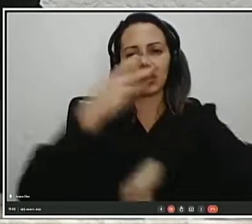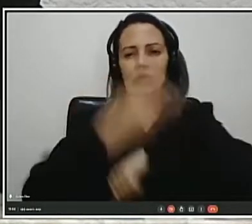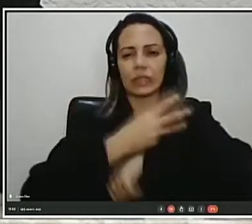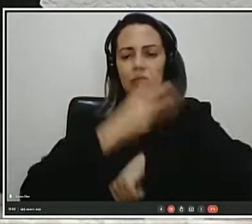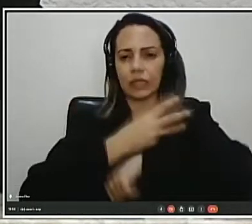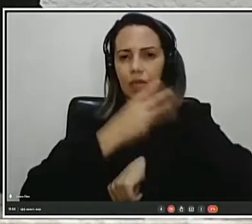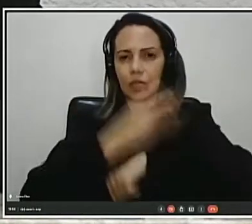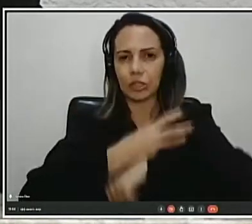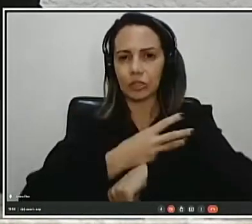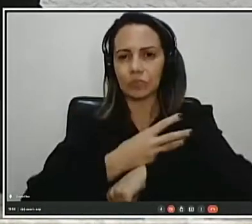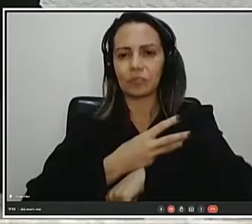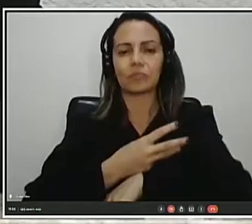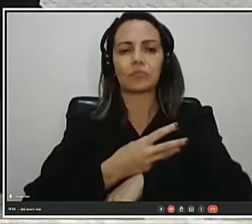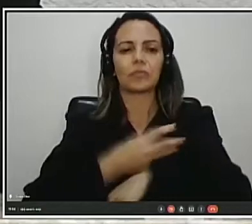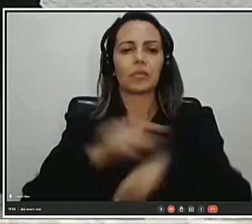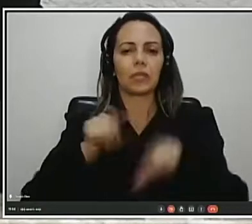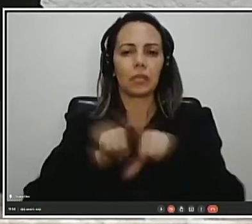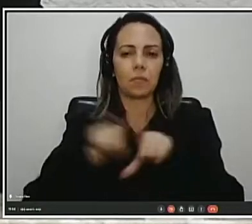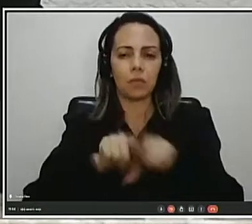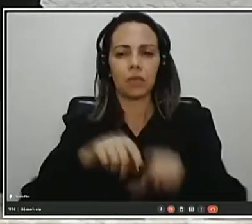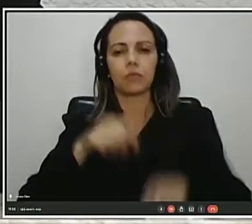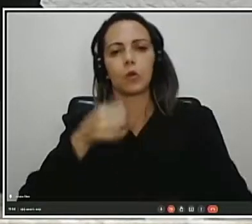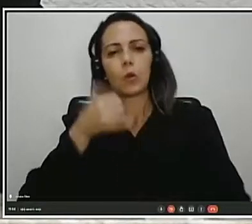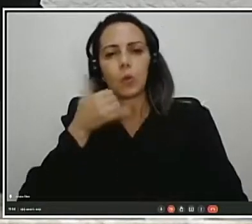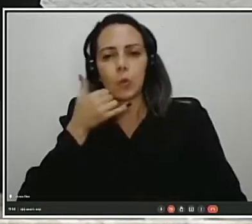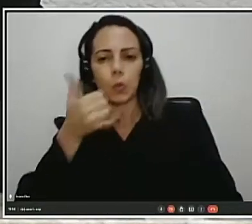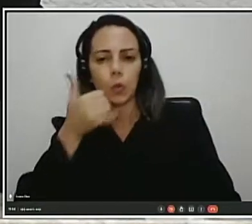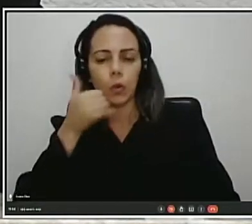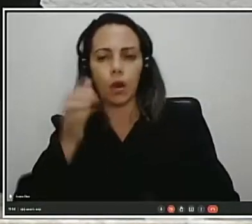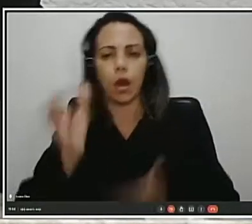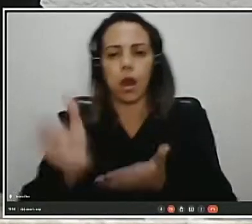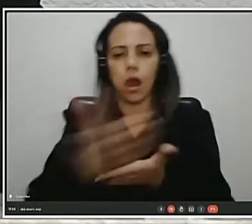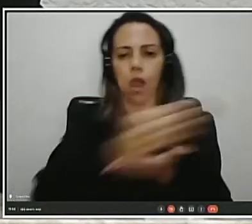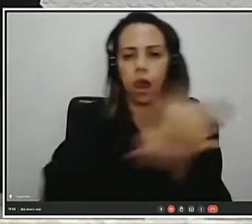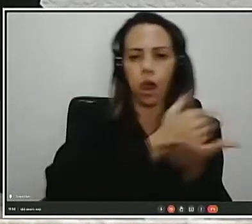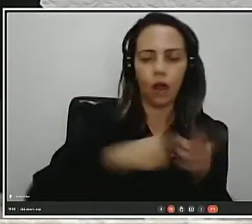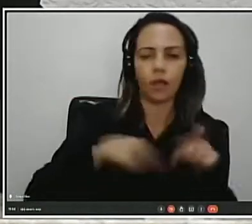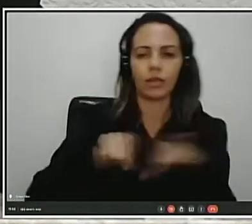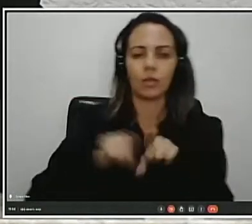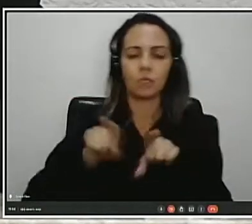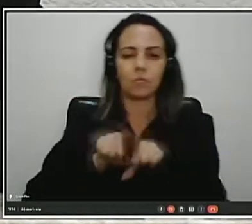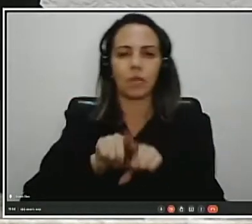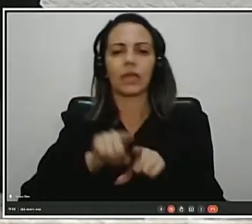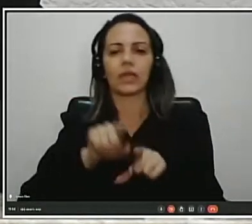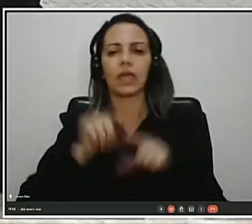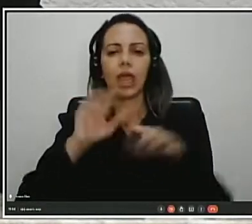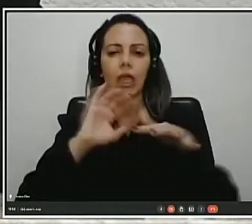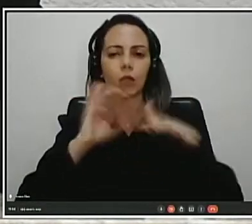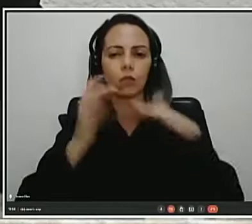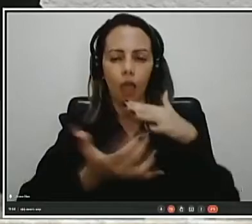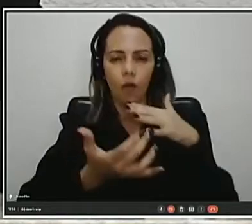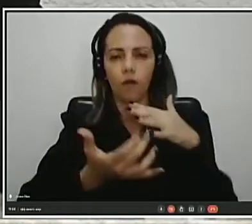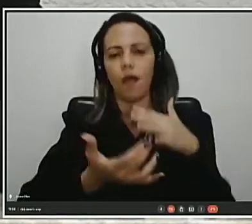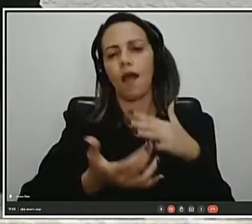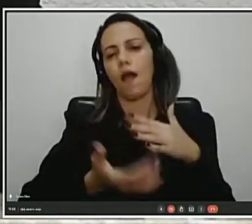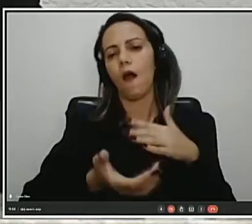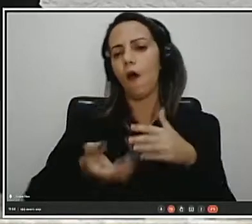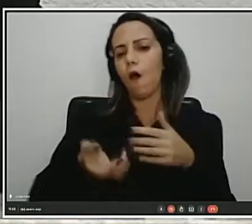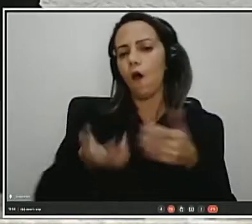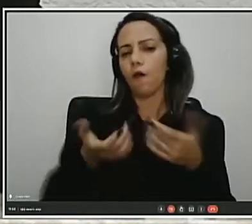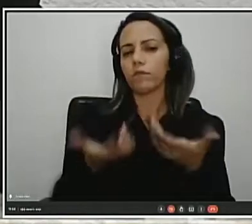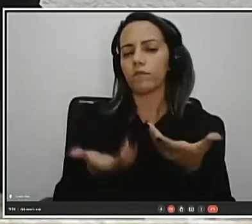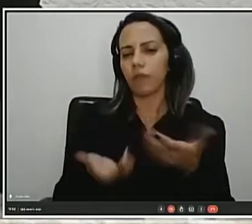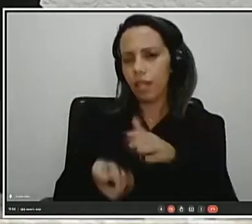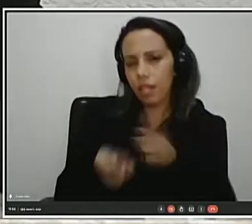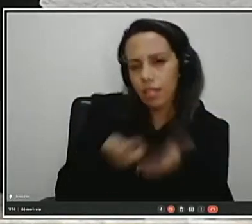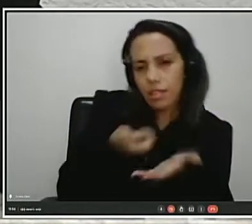públicas, telefone e redes sociais, no formato de golpes de cartão de crédito, prêmios e demais praticados, o